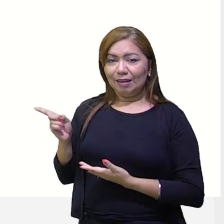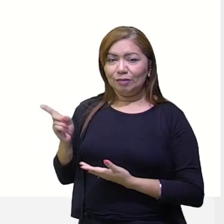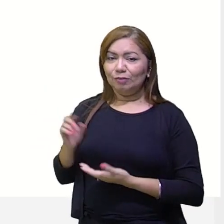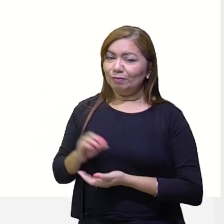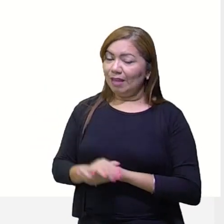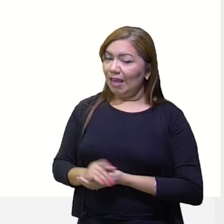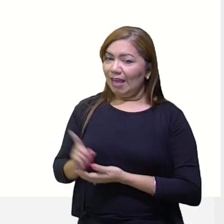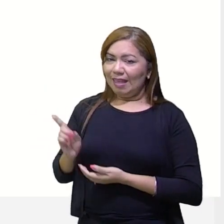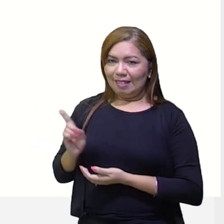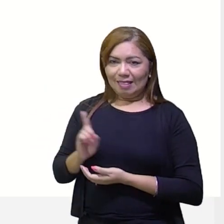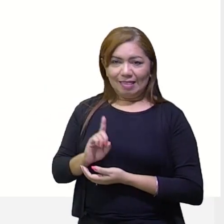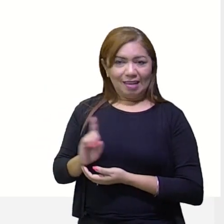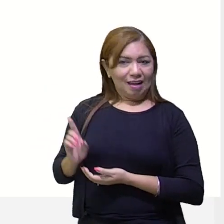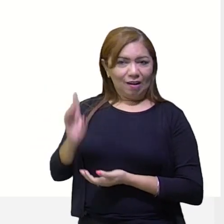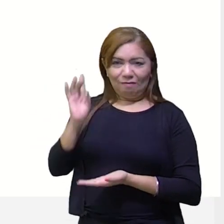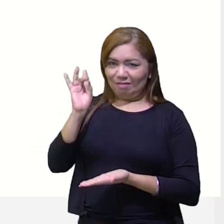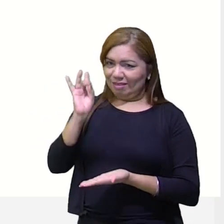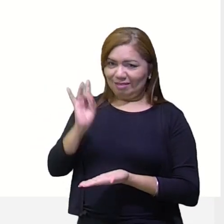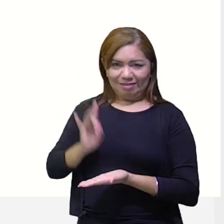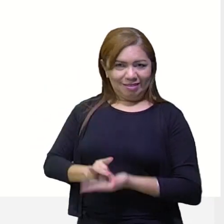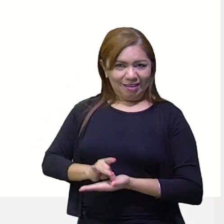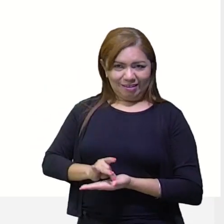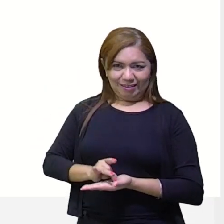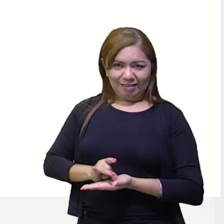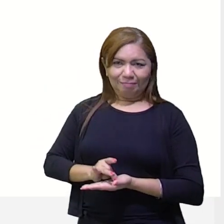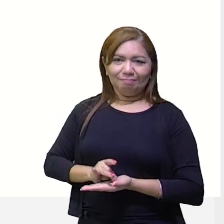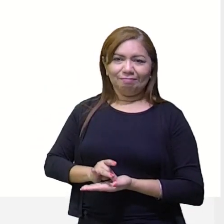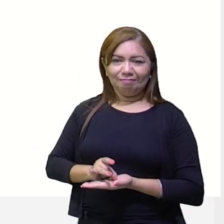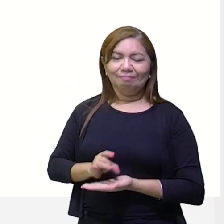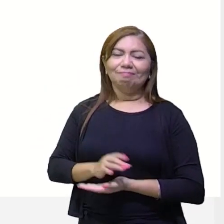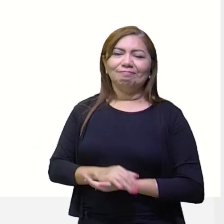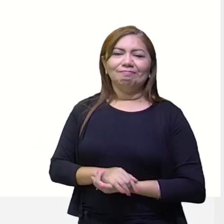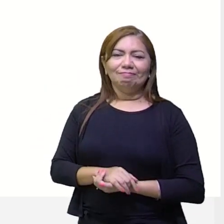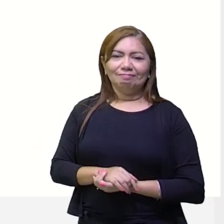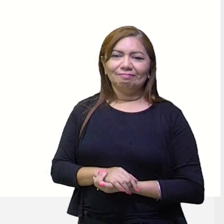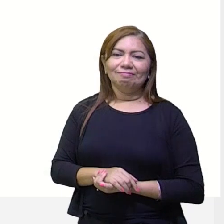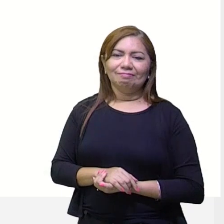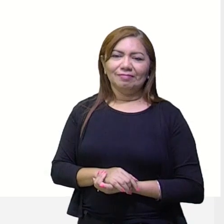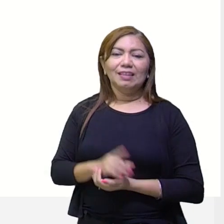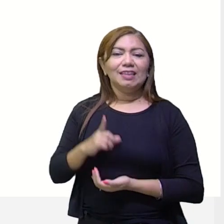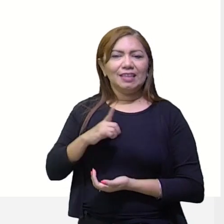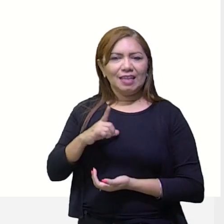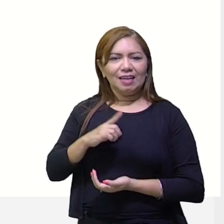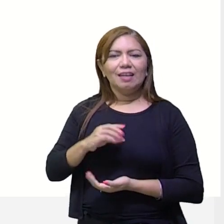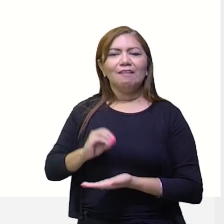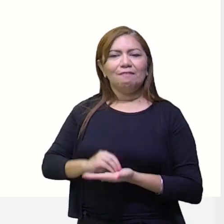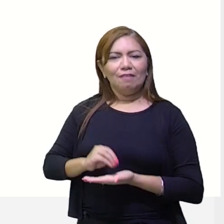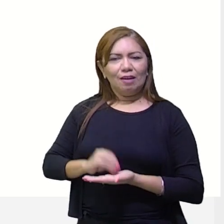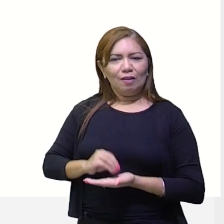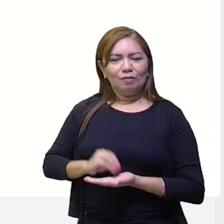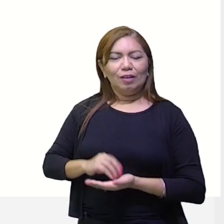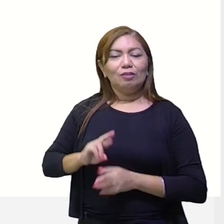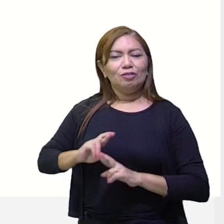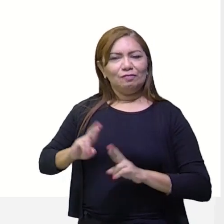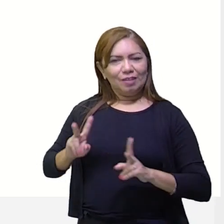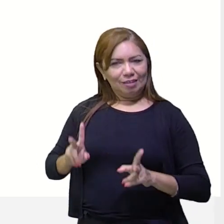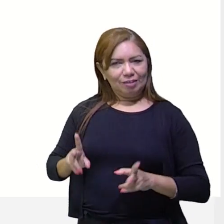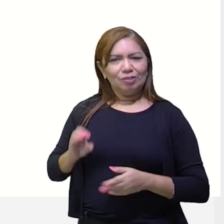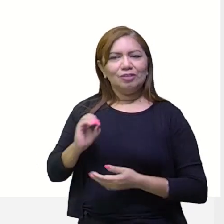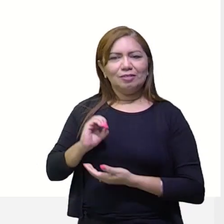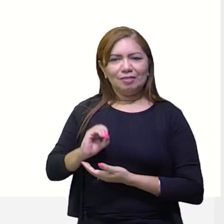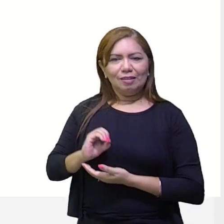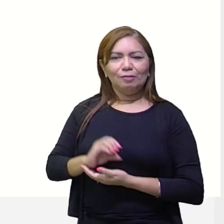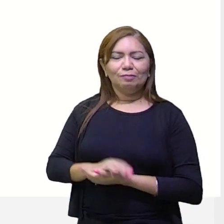Essa é uma divisão não exata. Possui resto diferente de zero,